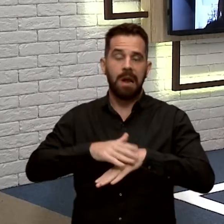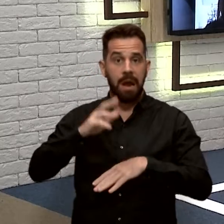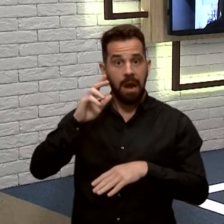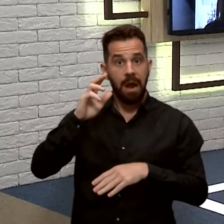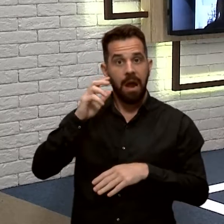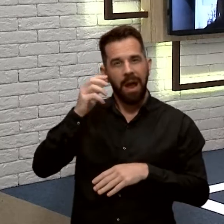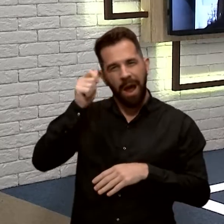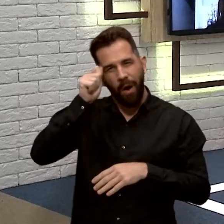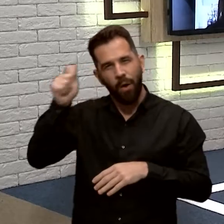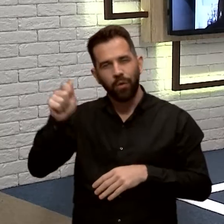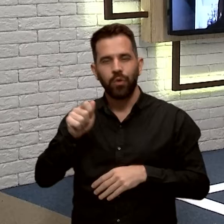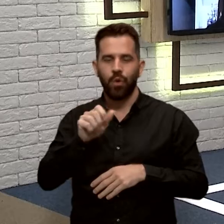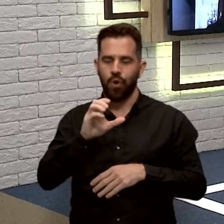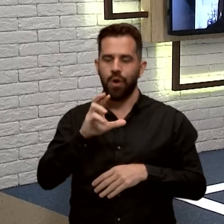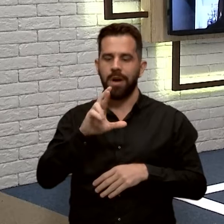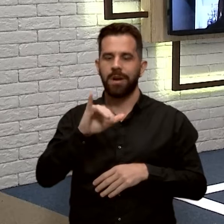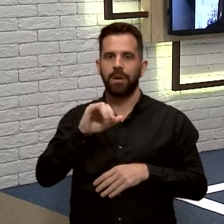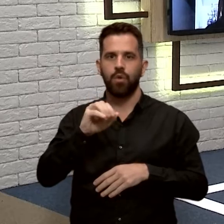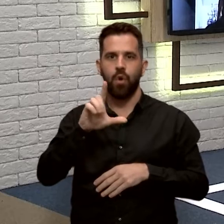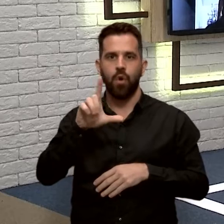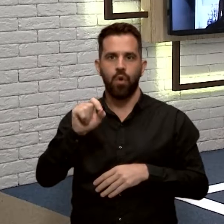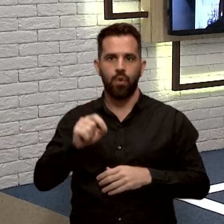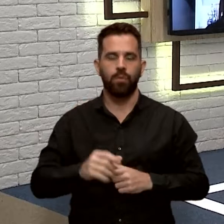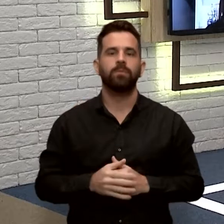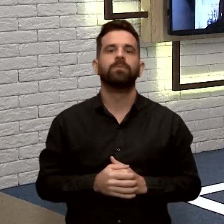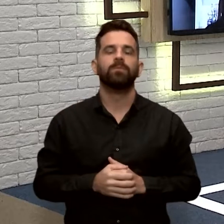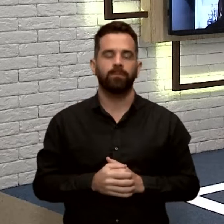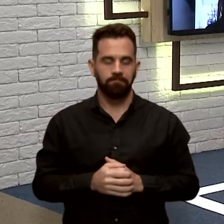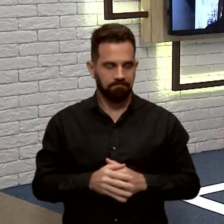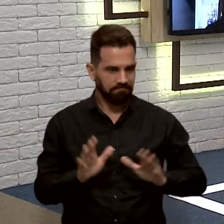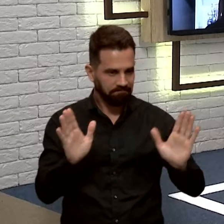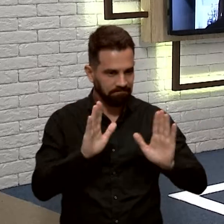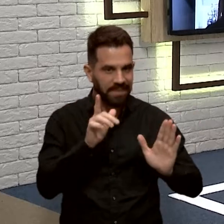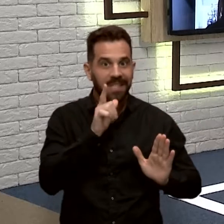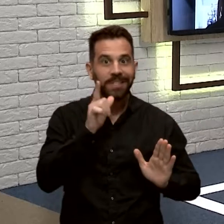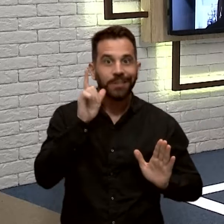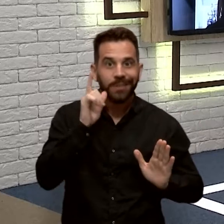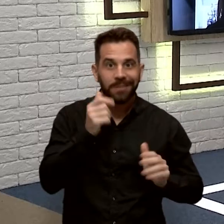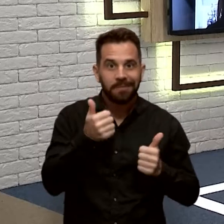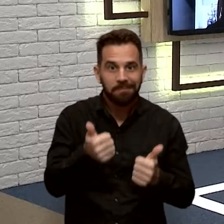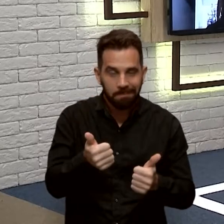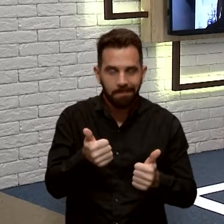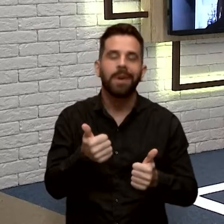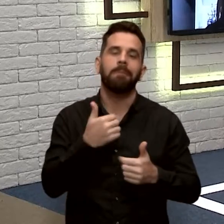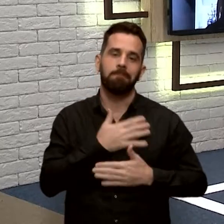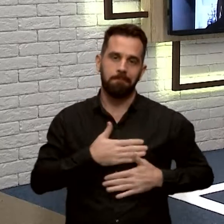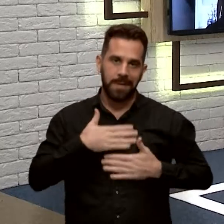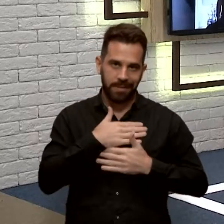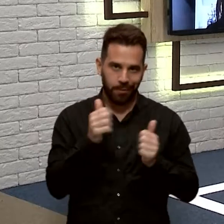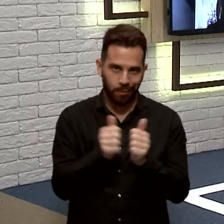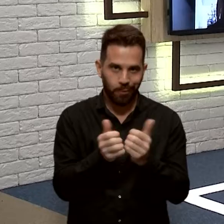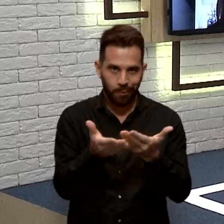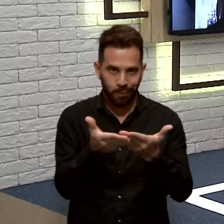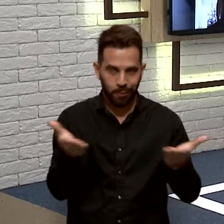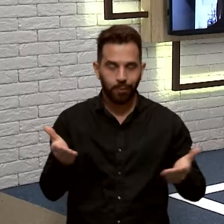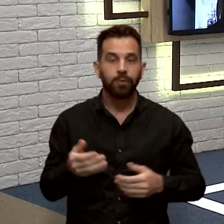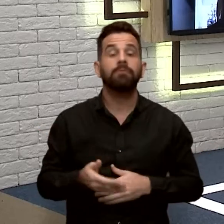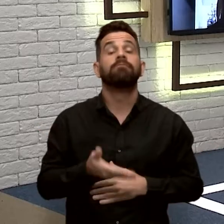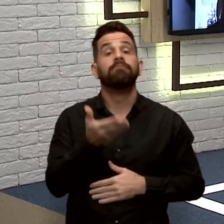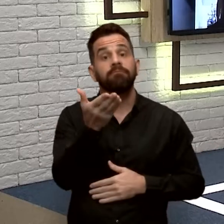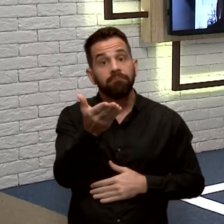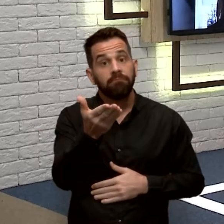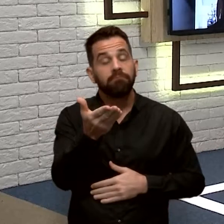Olá, Letícia, olá a todos. Meu nome é Jenny, é um prazer estar aqui com vocês hoje. Prazer é nosso, Jenny. Vou te